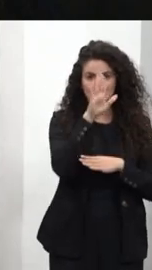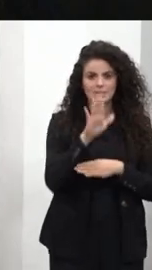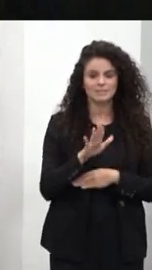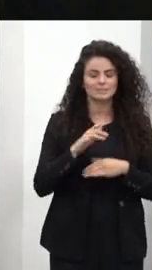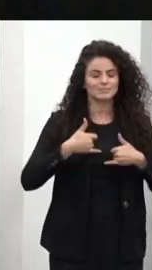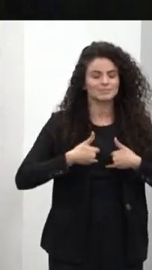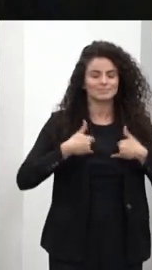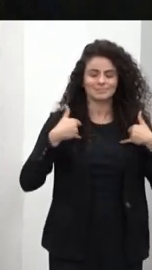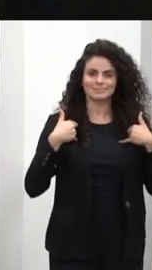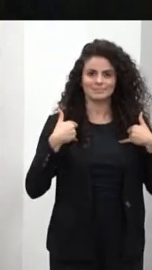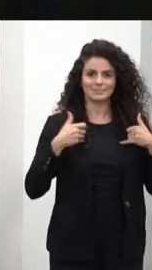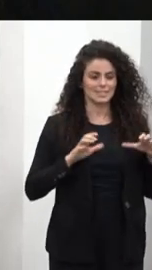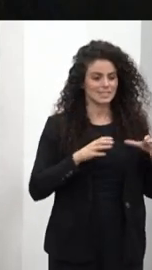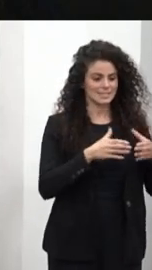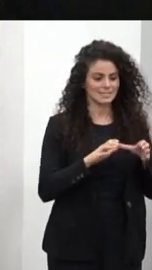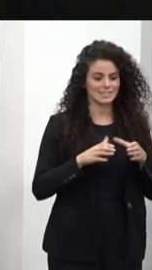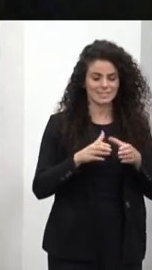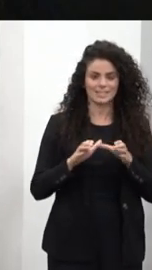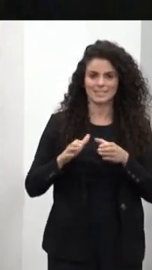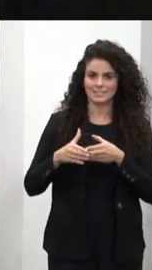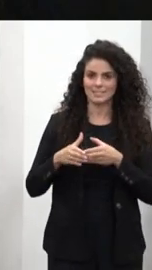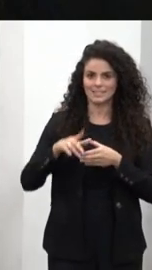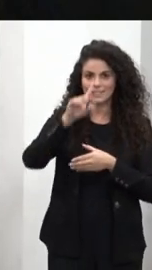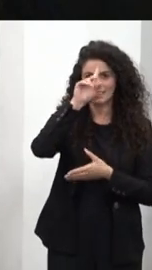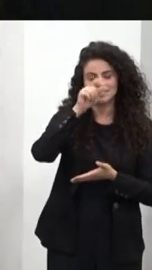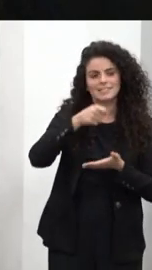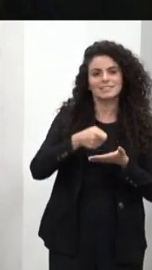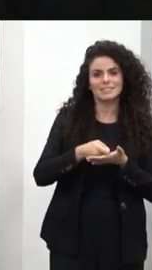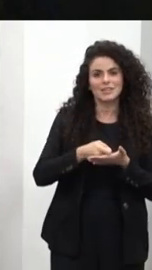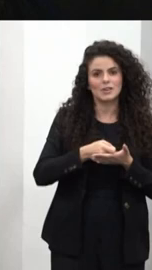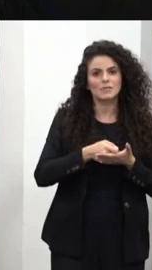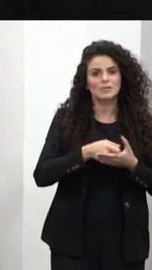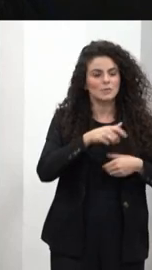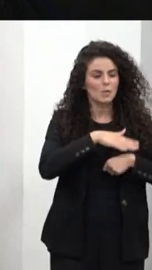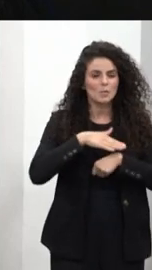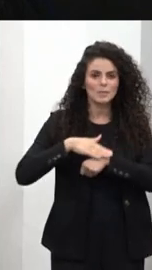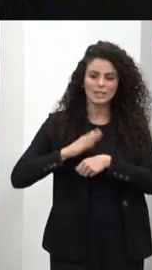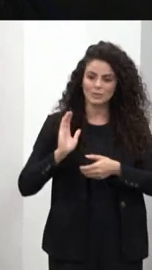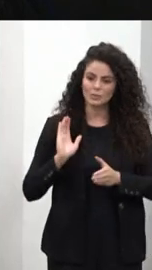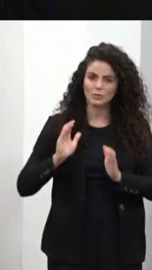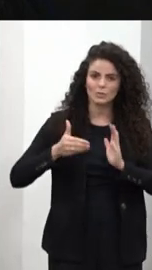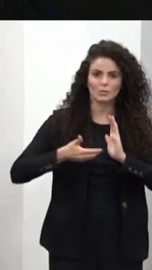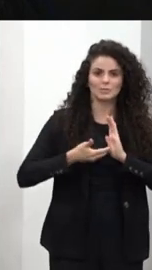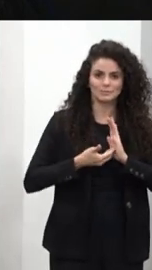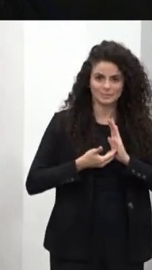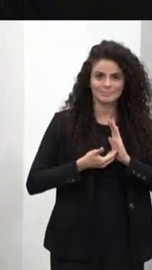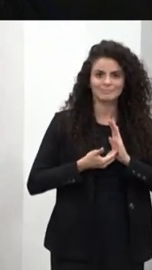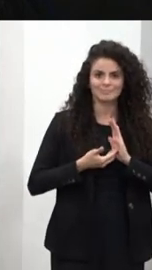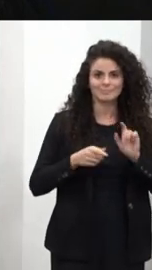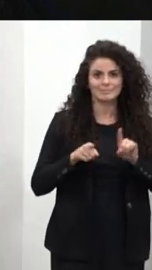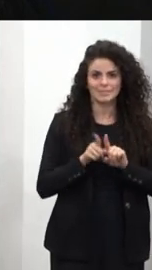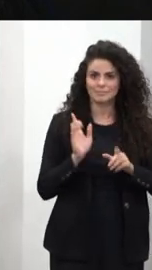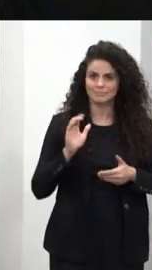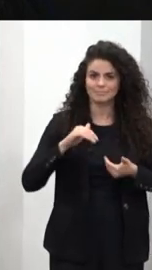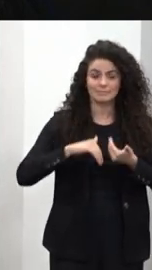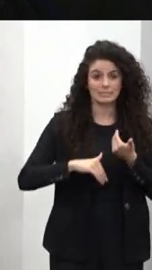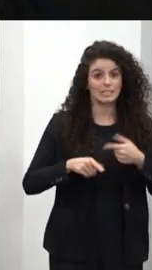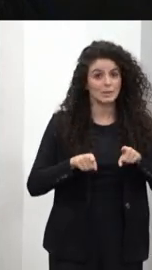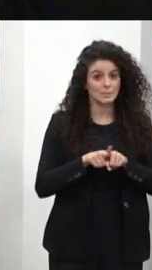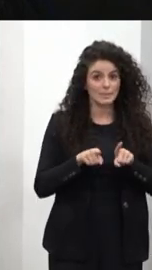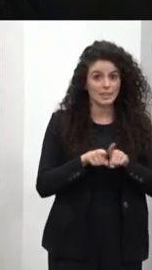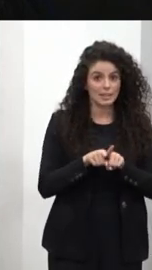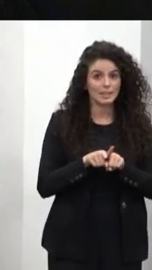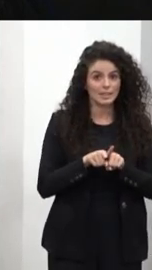dessas entidades terem sido decisivas em vários momentos do congresso em Brasília inclusive no STF